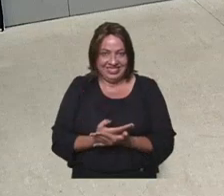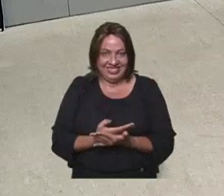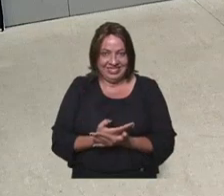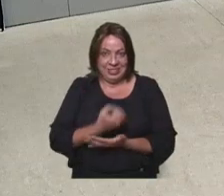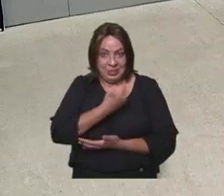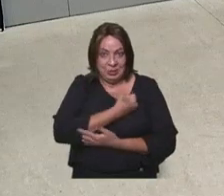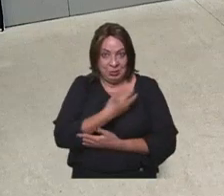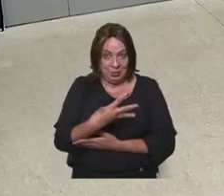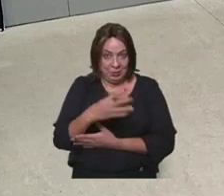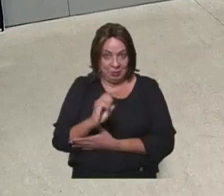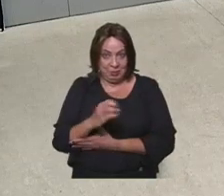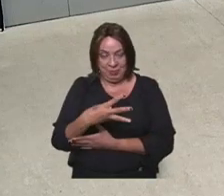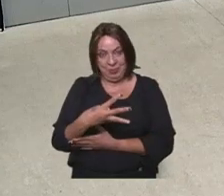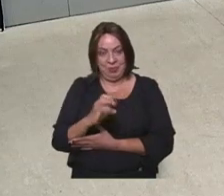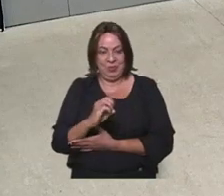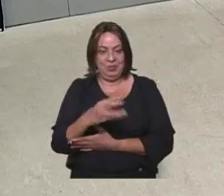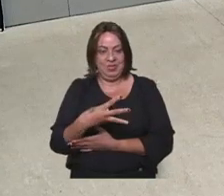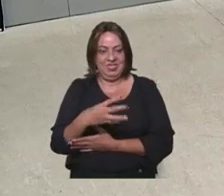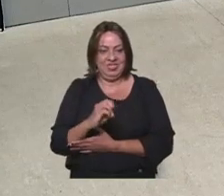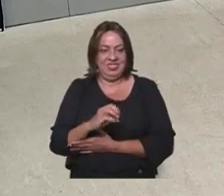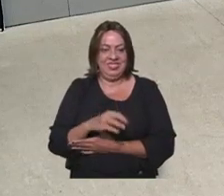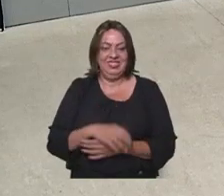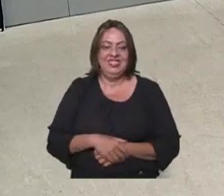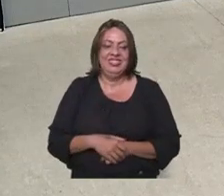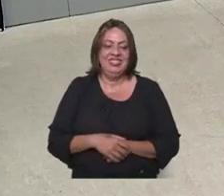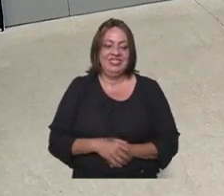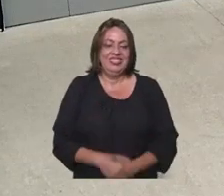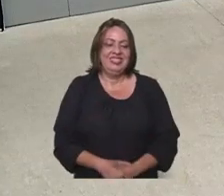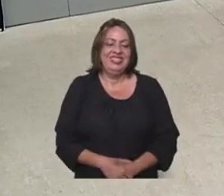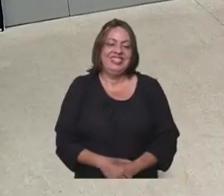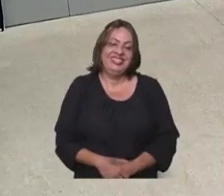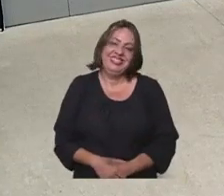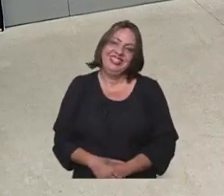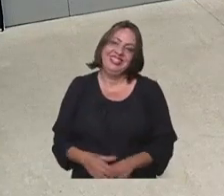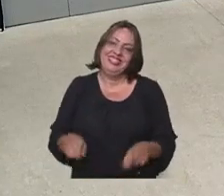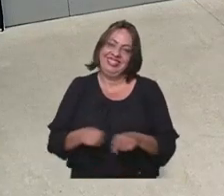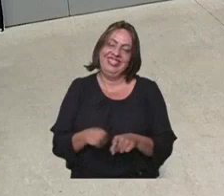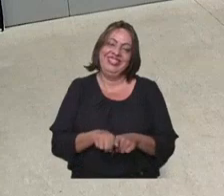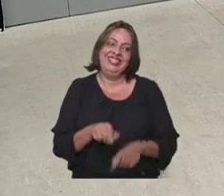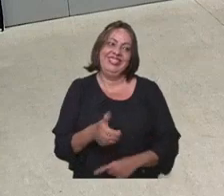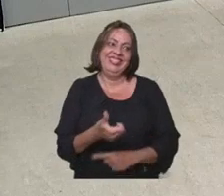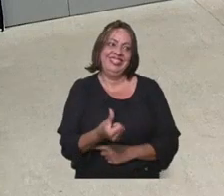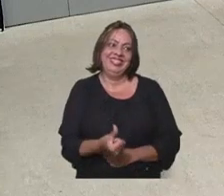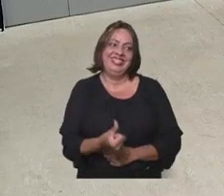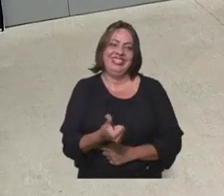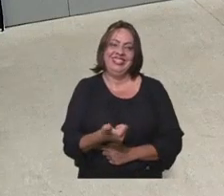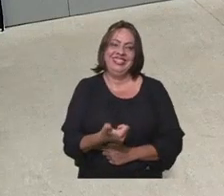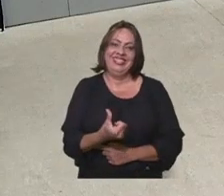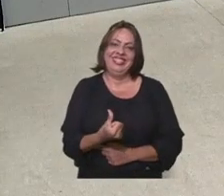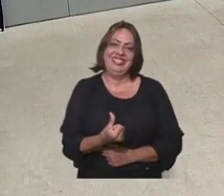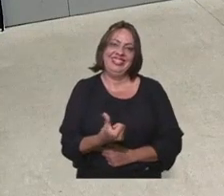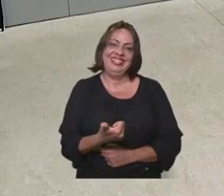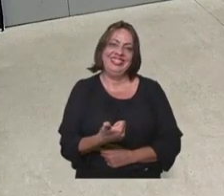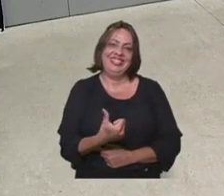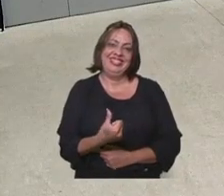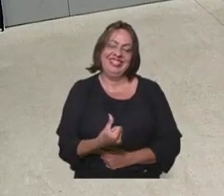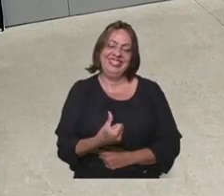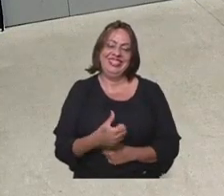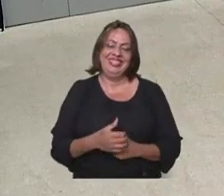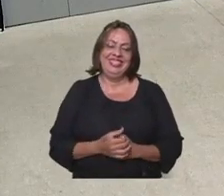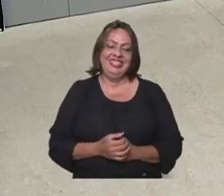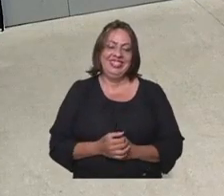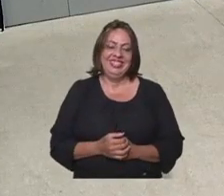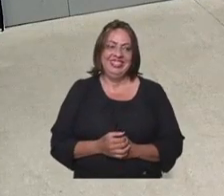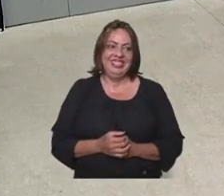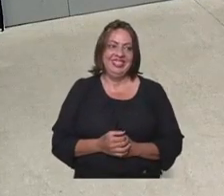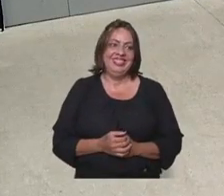número 40 agora, 40, 40, 40, 40, sobe também o 16, 16, 16